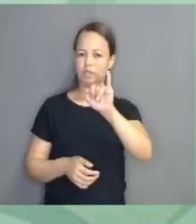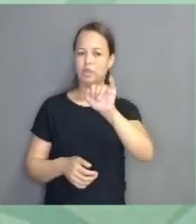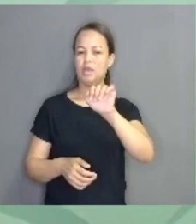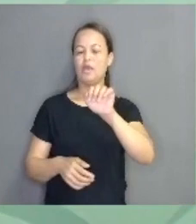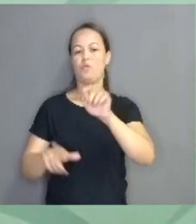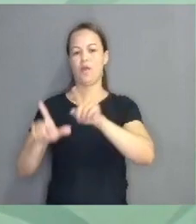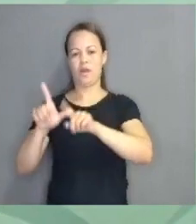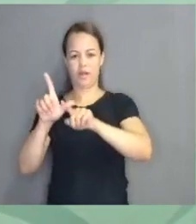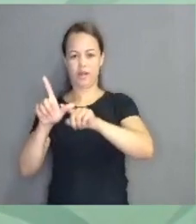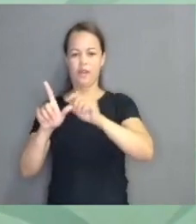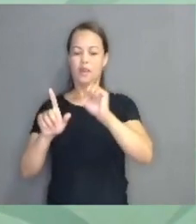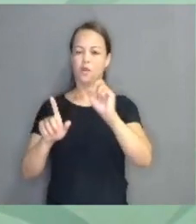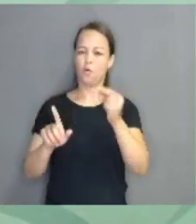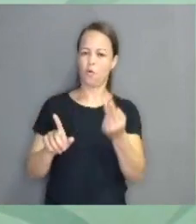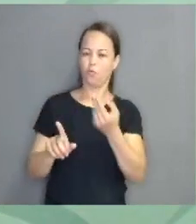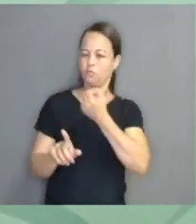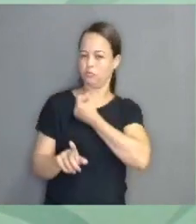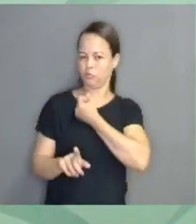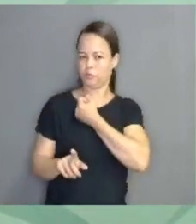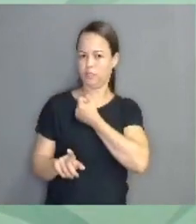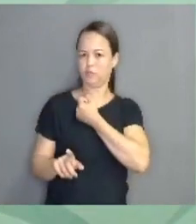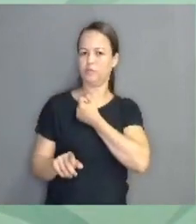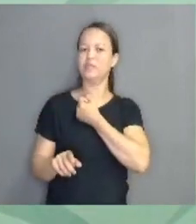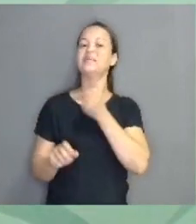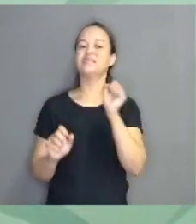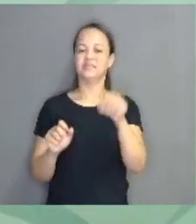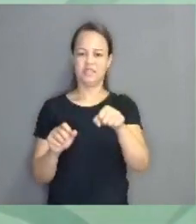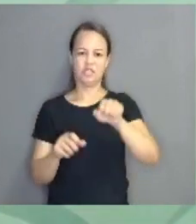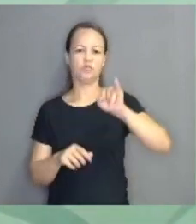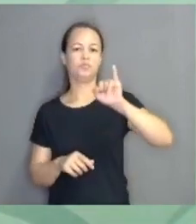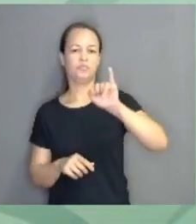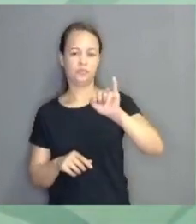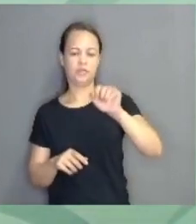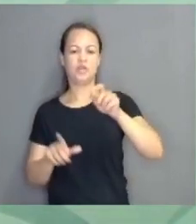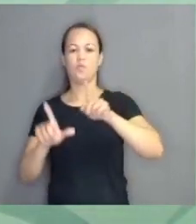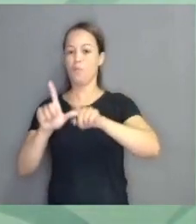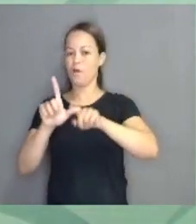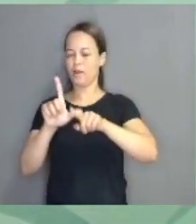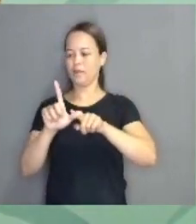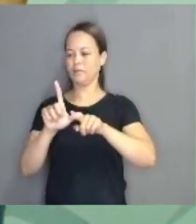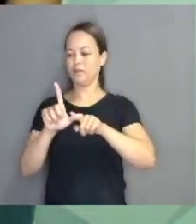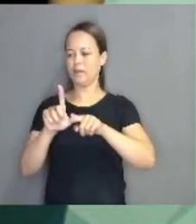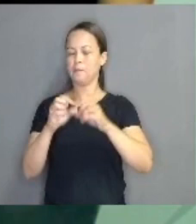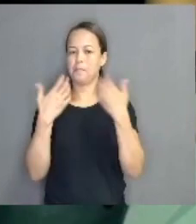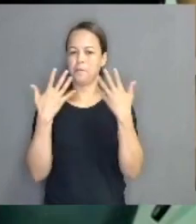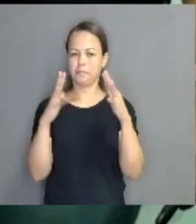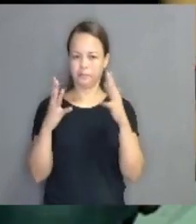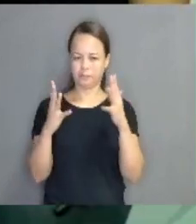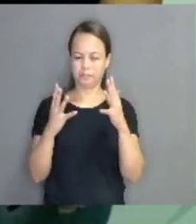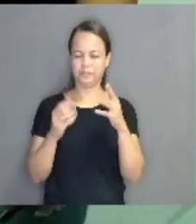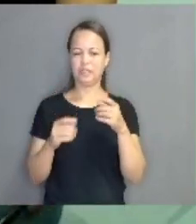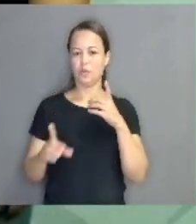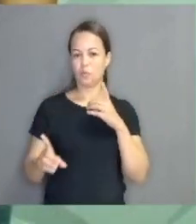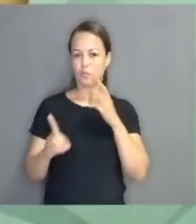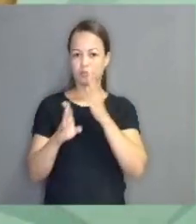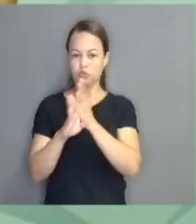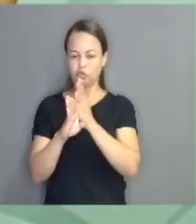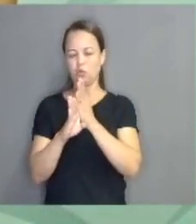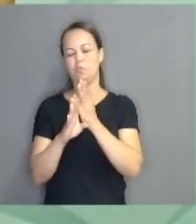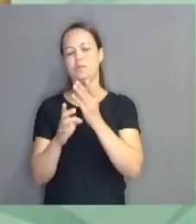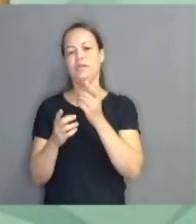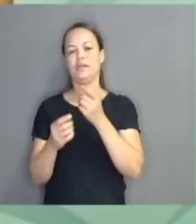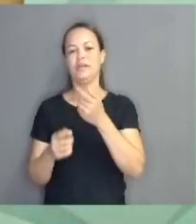mesmo, é uma letra. Eu descobri as 4 letrinhas do nome do Davi. Agora, para formar o